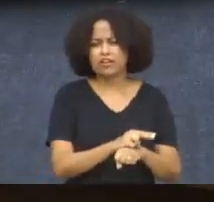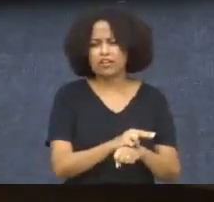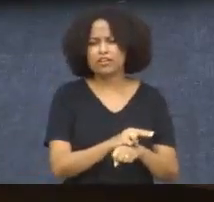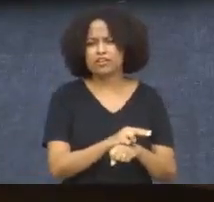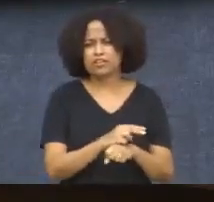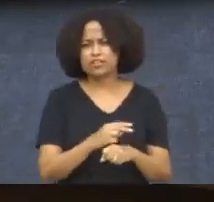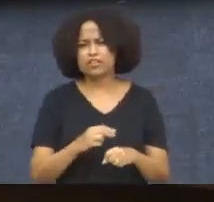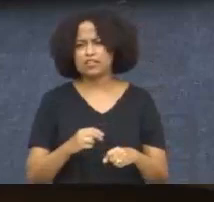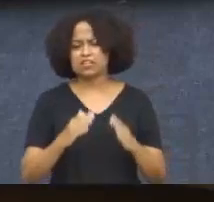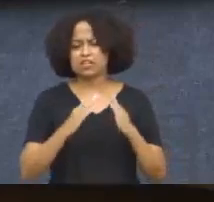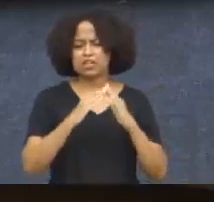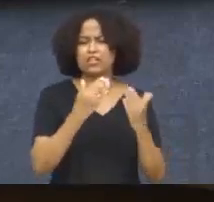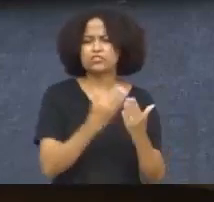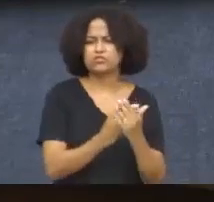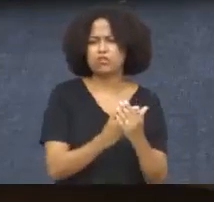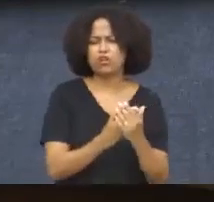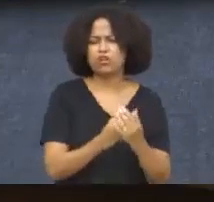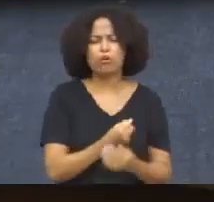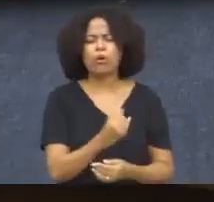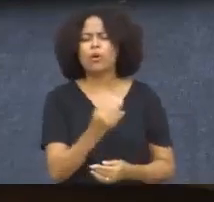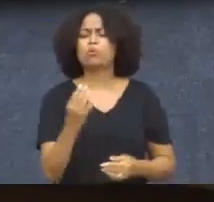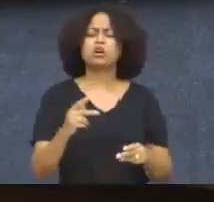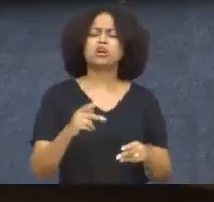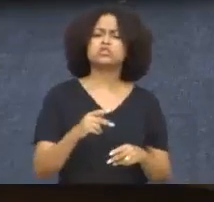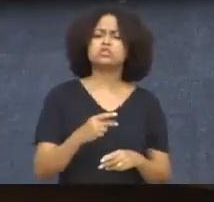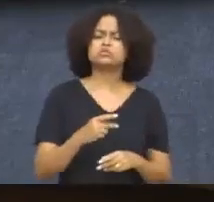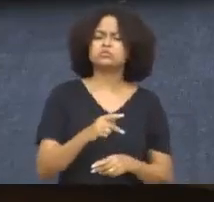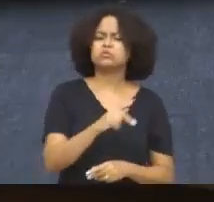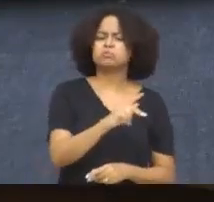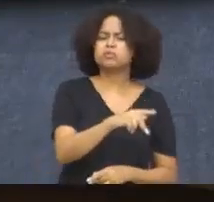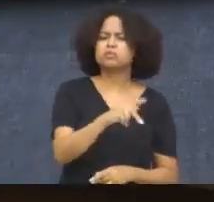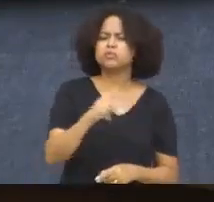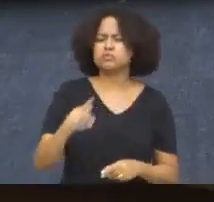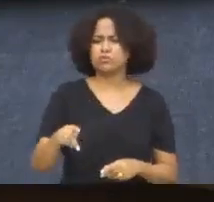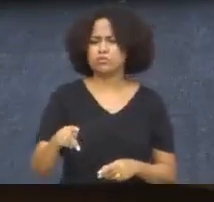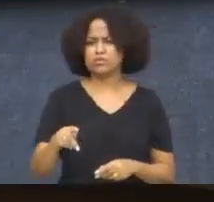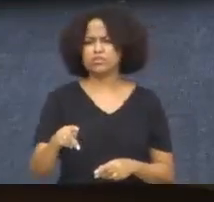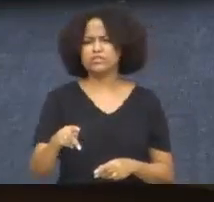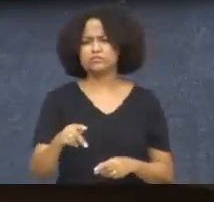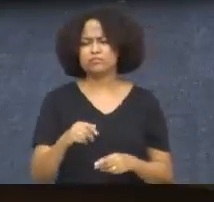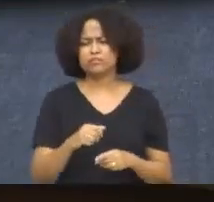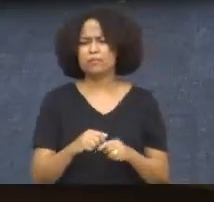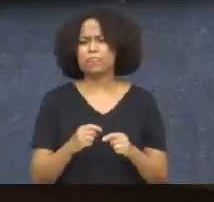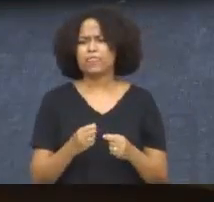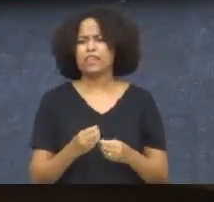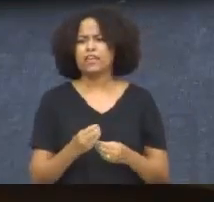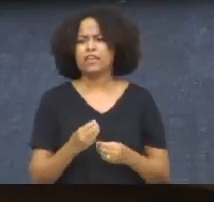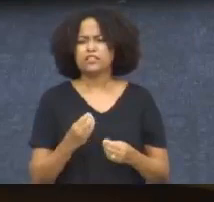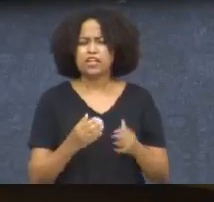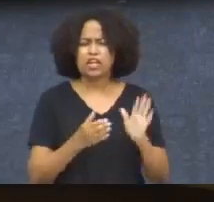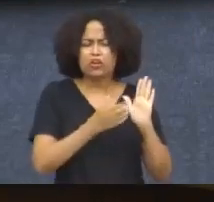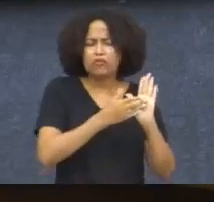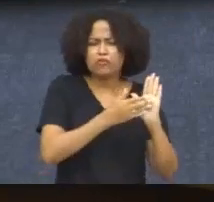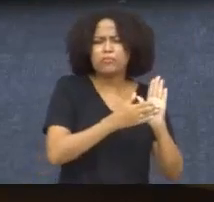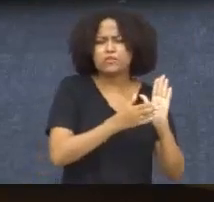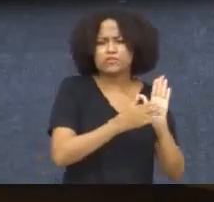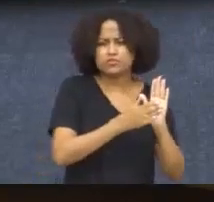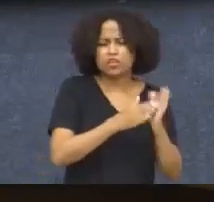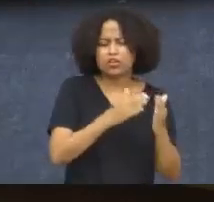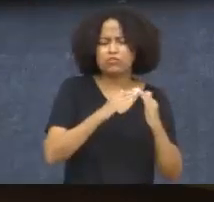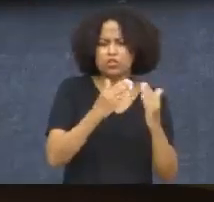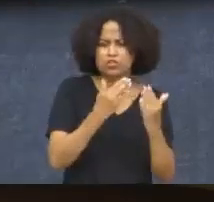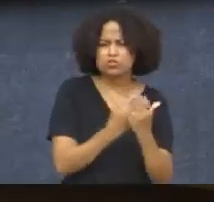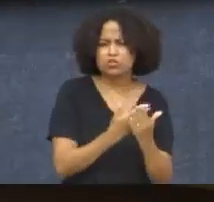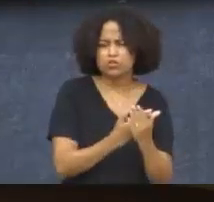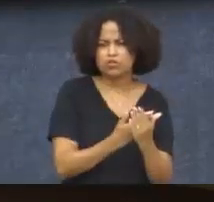quantos professores estão naquelas escolas, quantos alunos estão matriculados, terem acesso às informações da escola para conseguirem